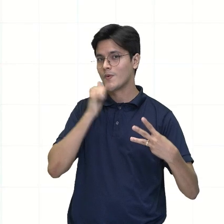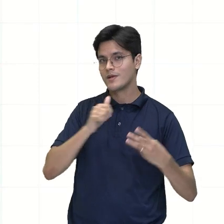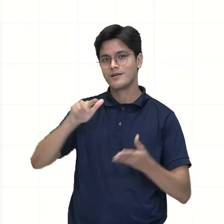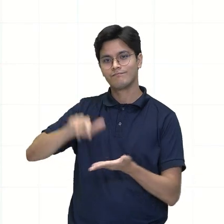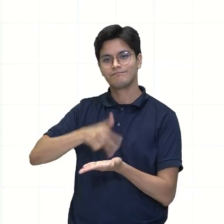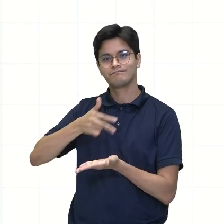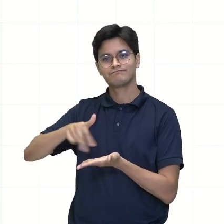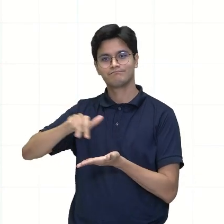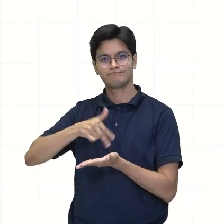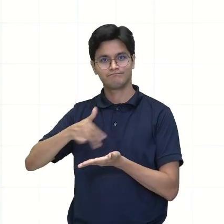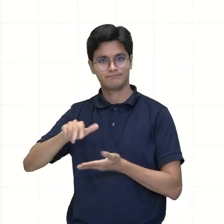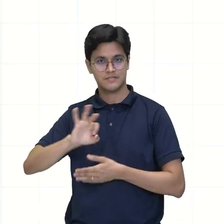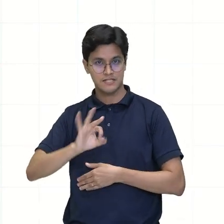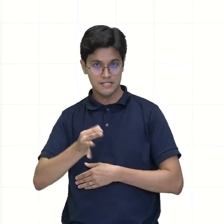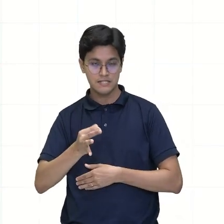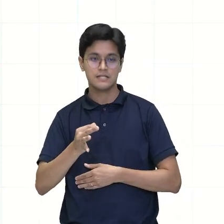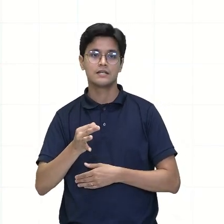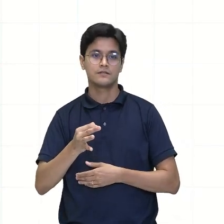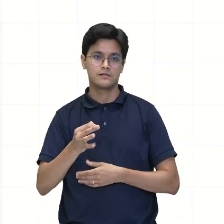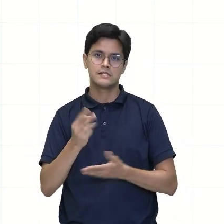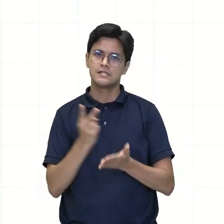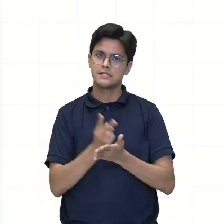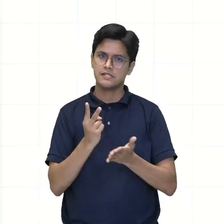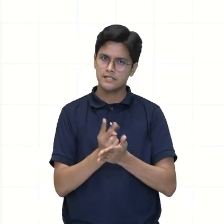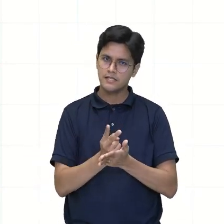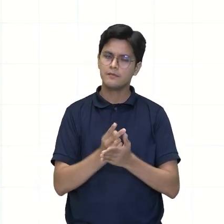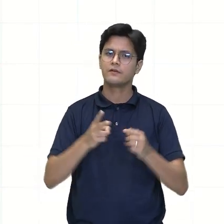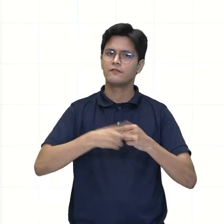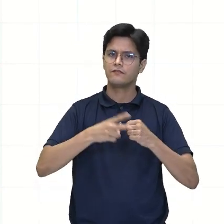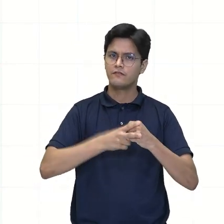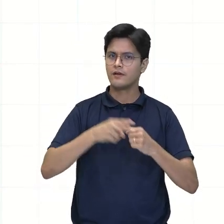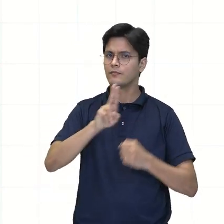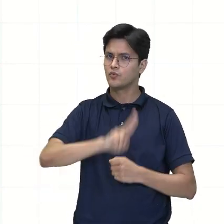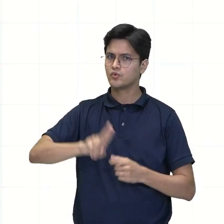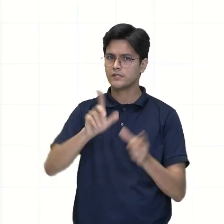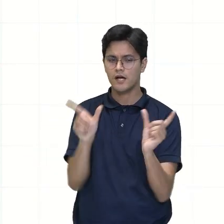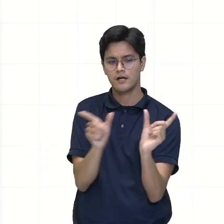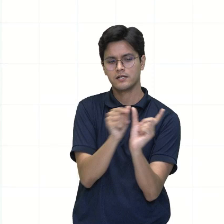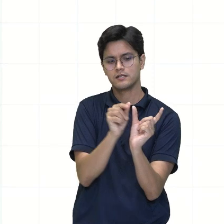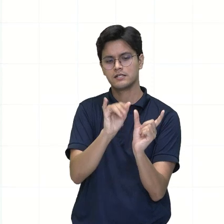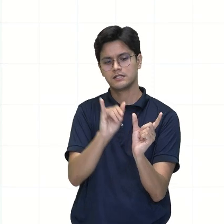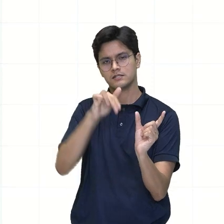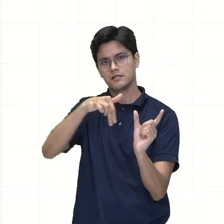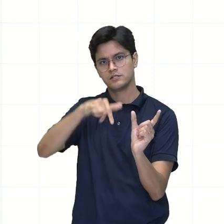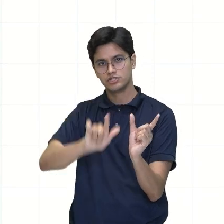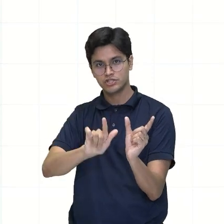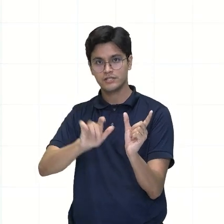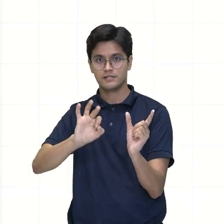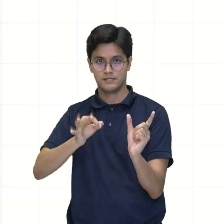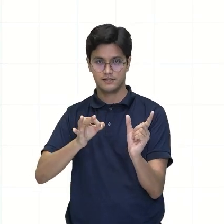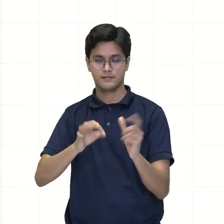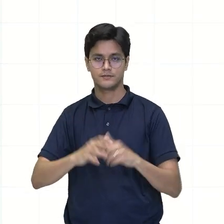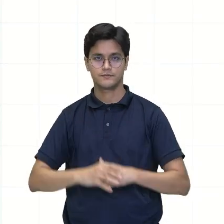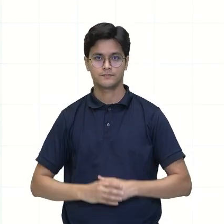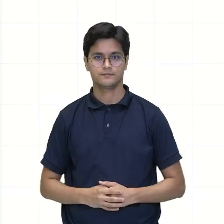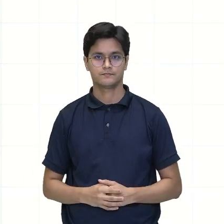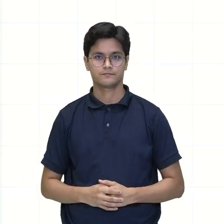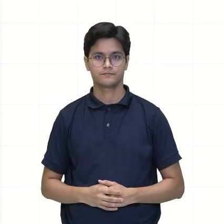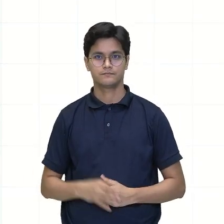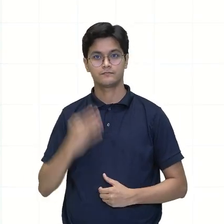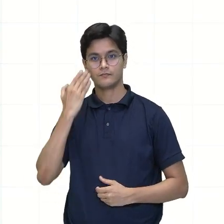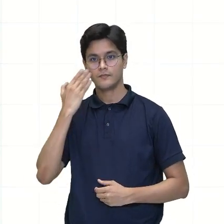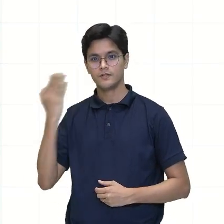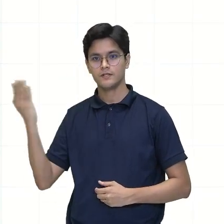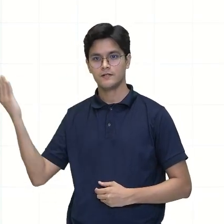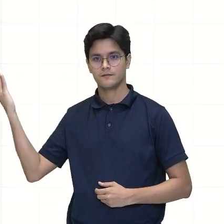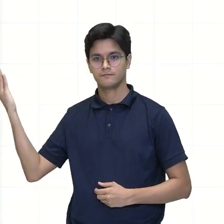tem ing. Sempre terão ing. She's dancing, ela está dançando. Olha aqui, quem está com fome aí,